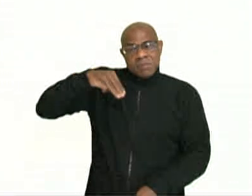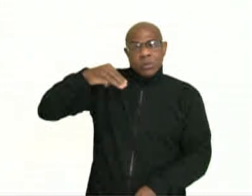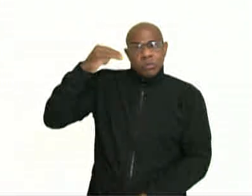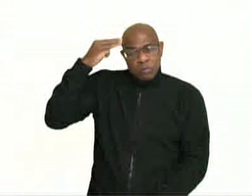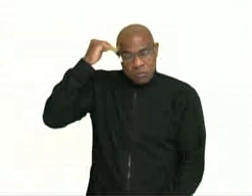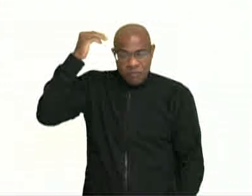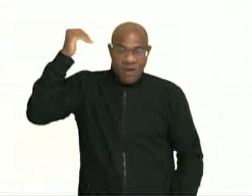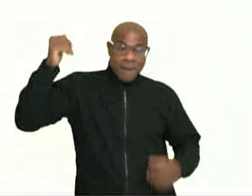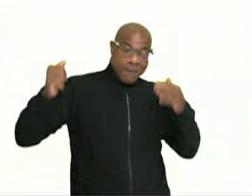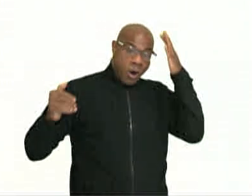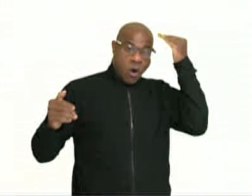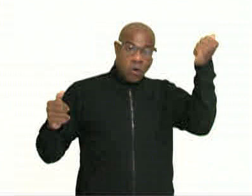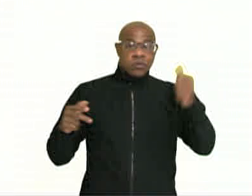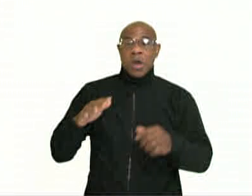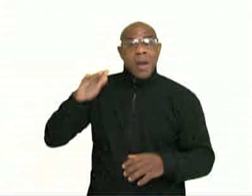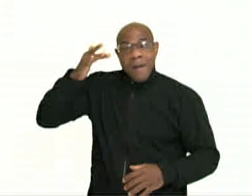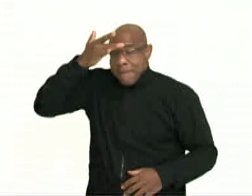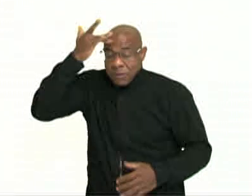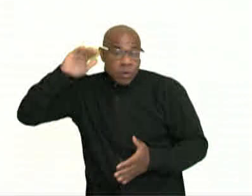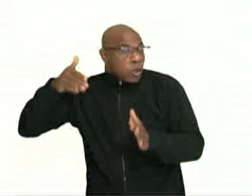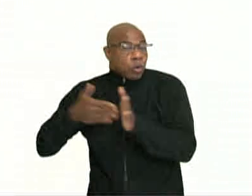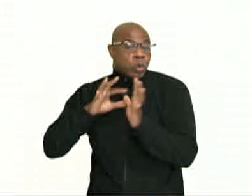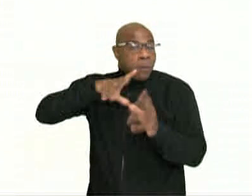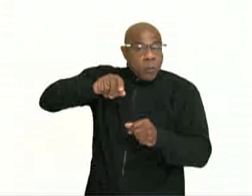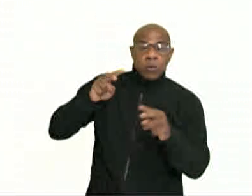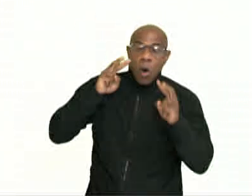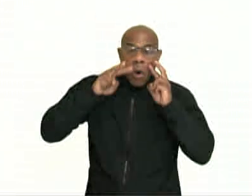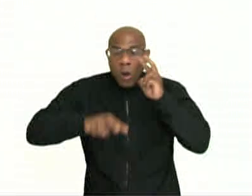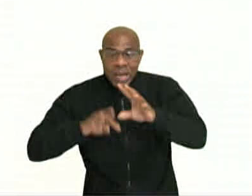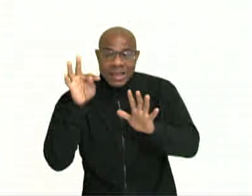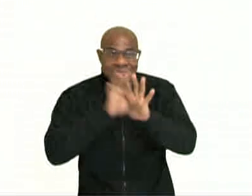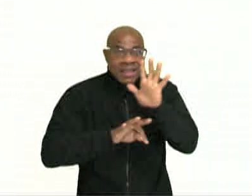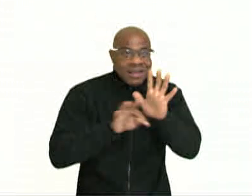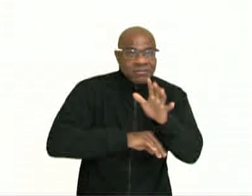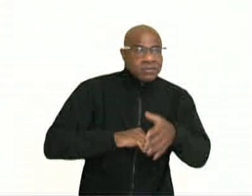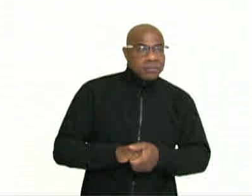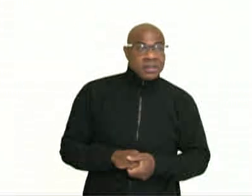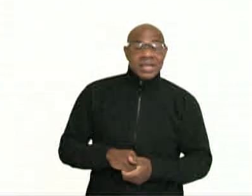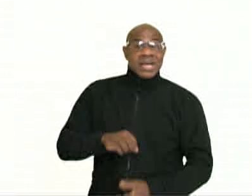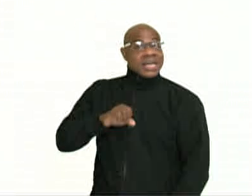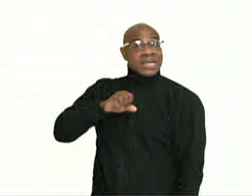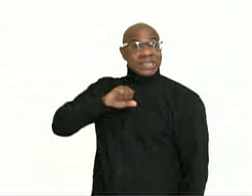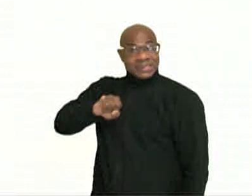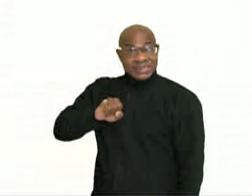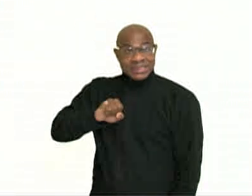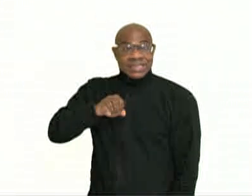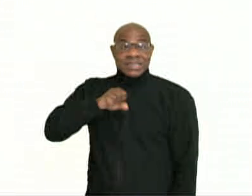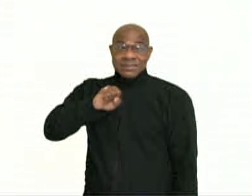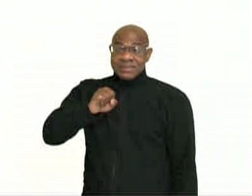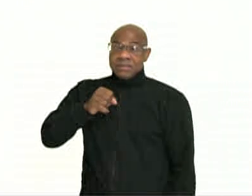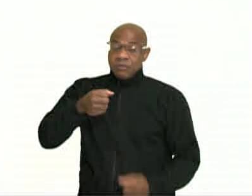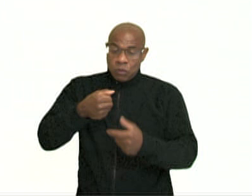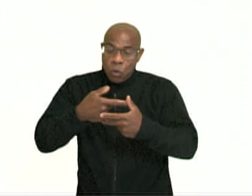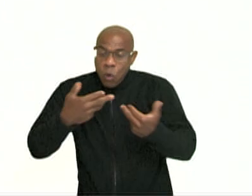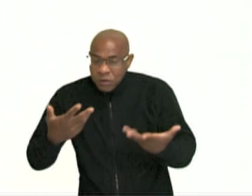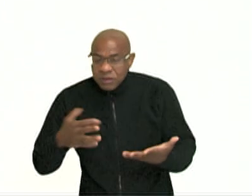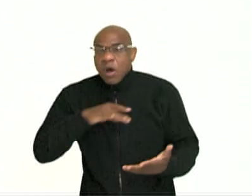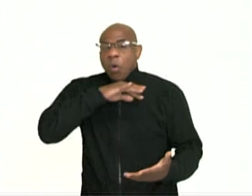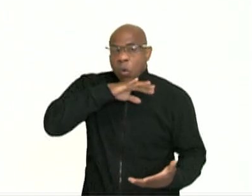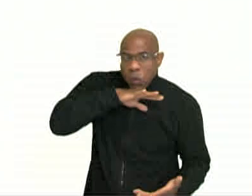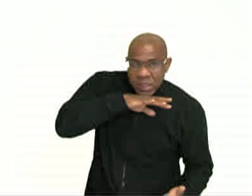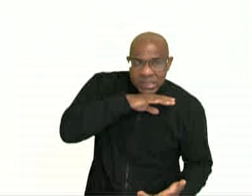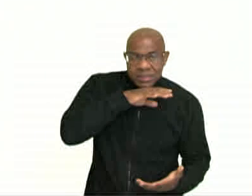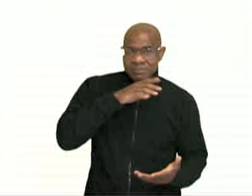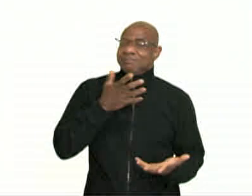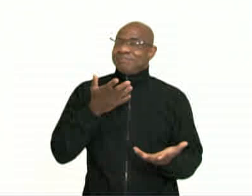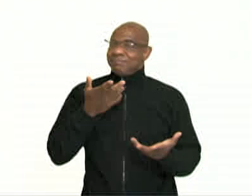nos arrependêssemos do conteúdo ou fôssemos mal interpretados, poderia ser bastante negativo.